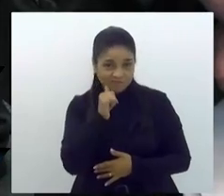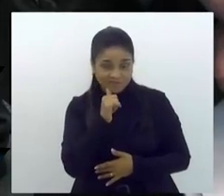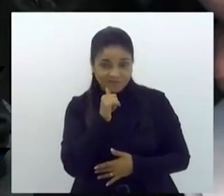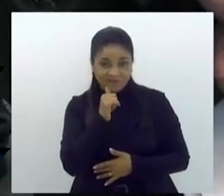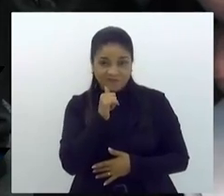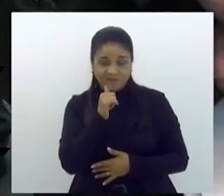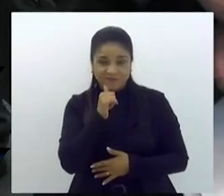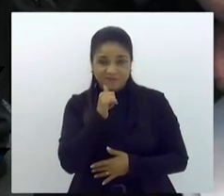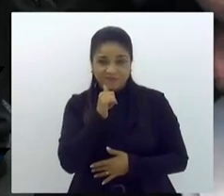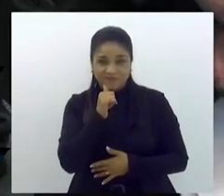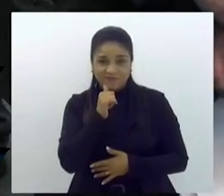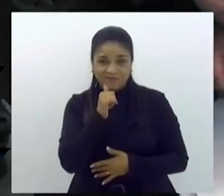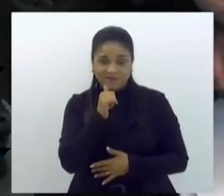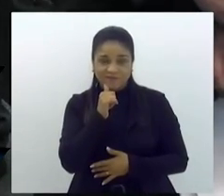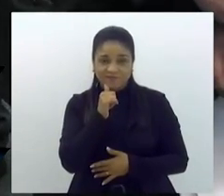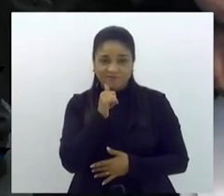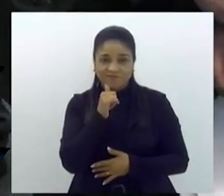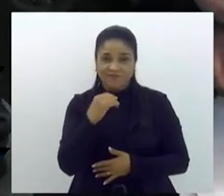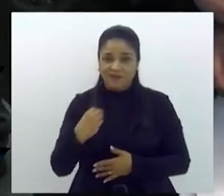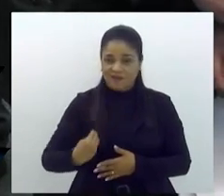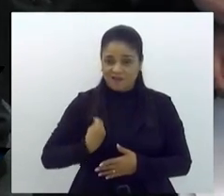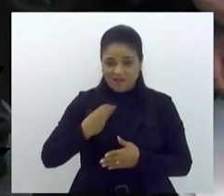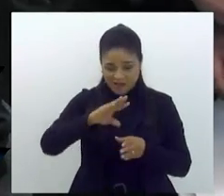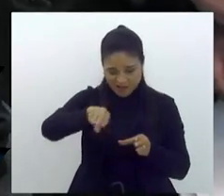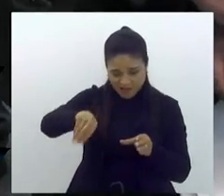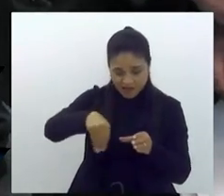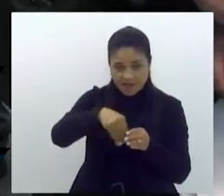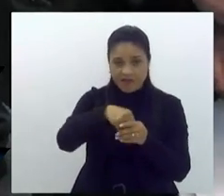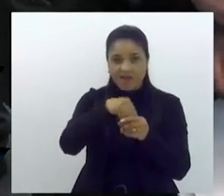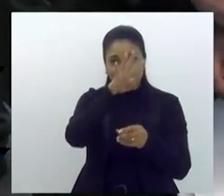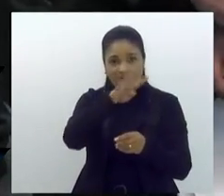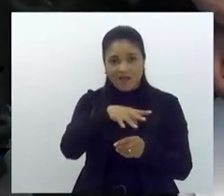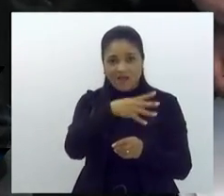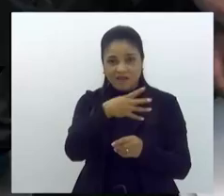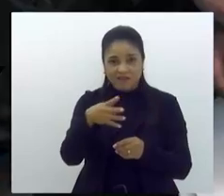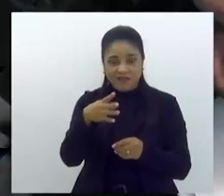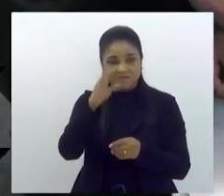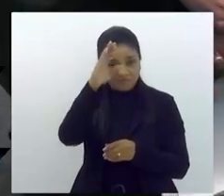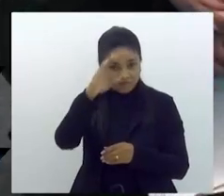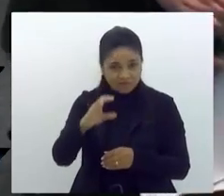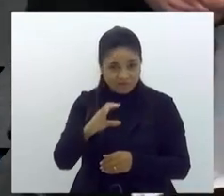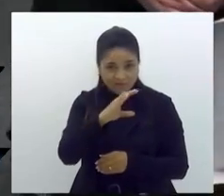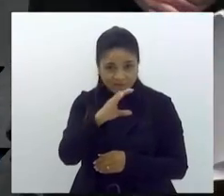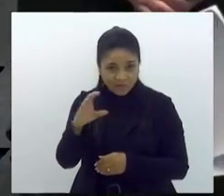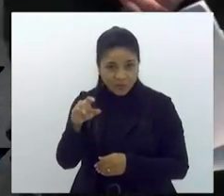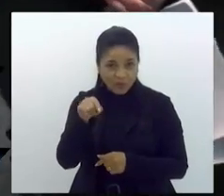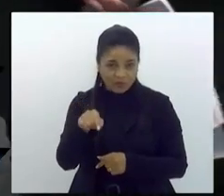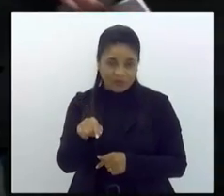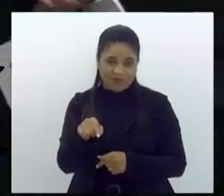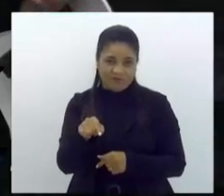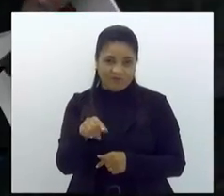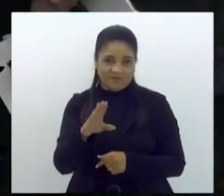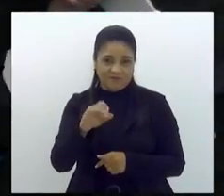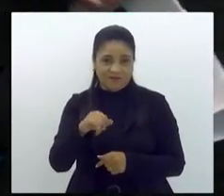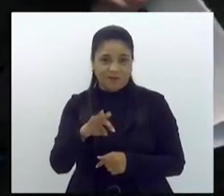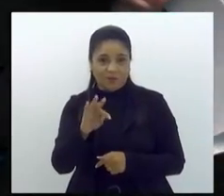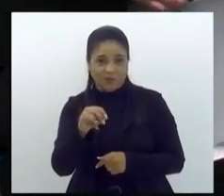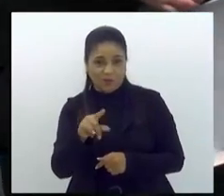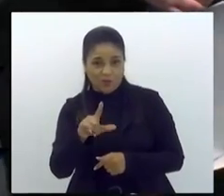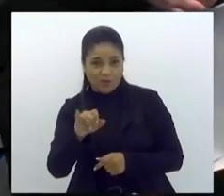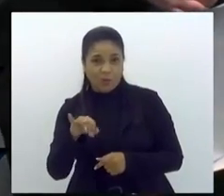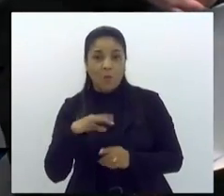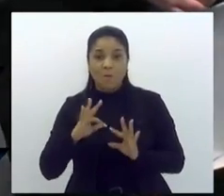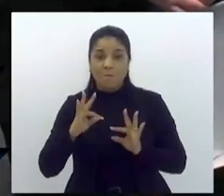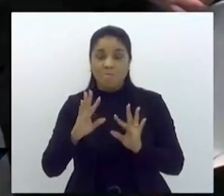não do calendário católico apostólico Romano mas do calendário da